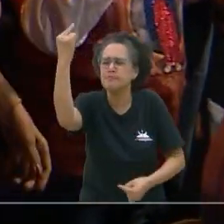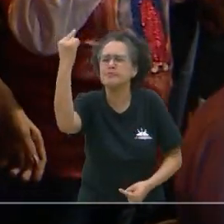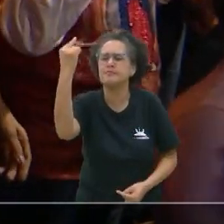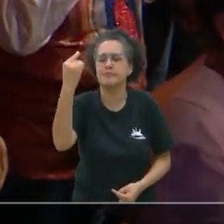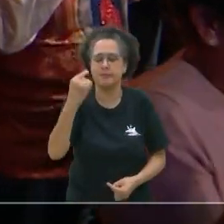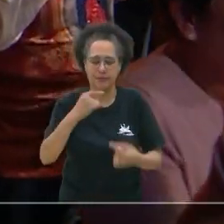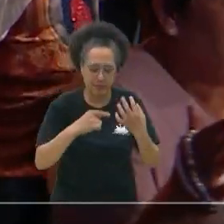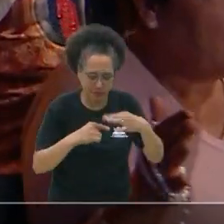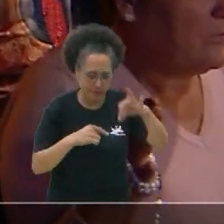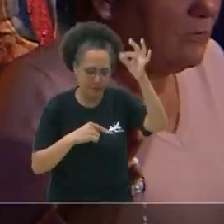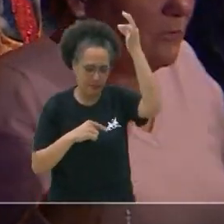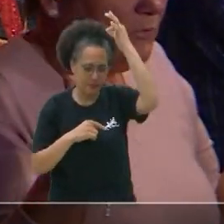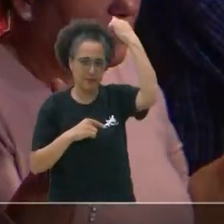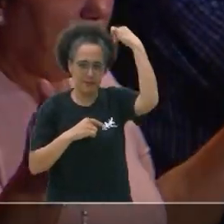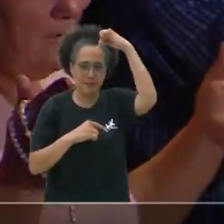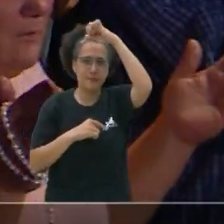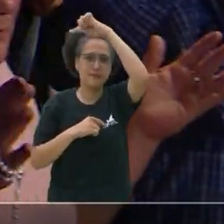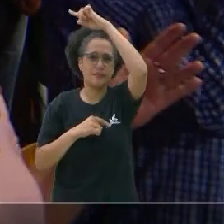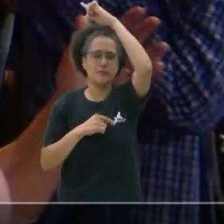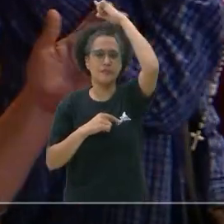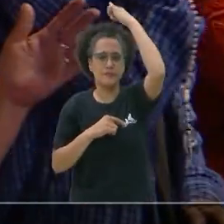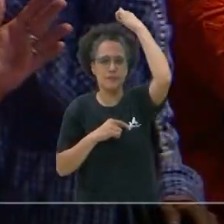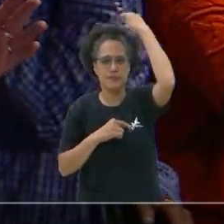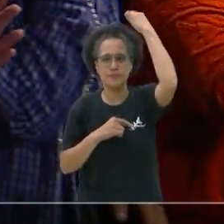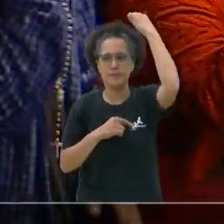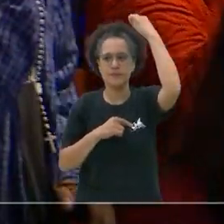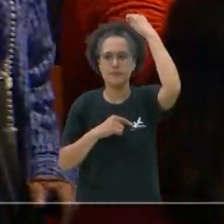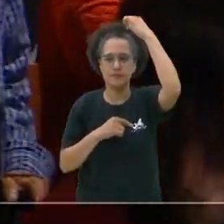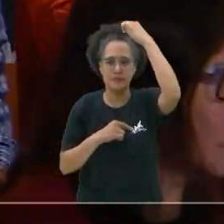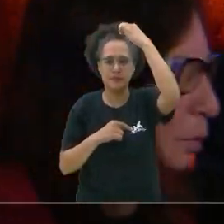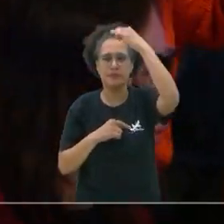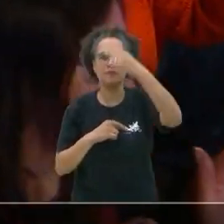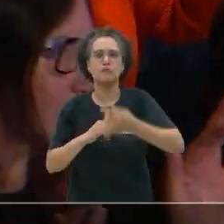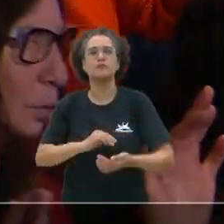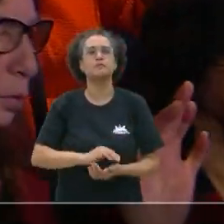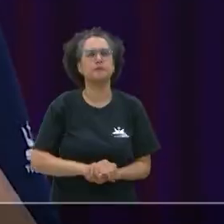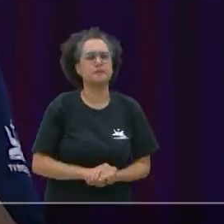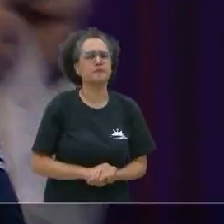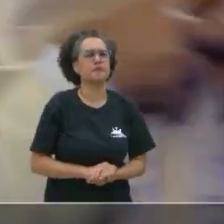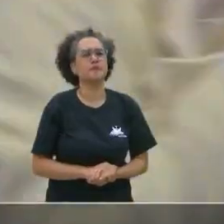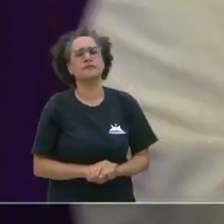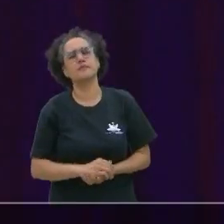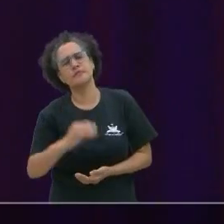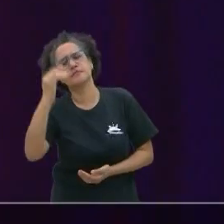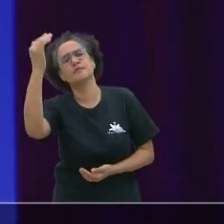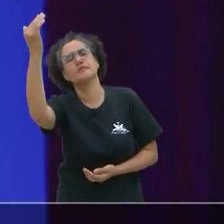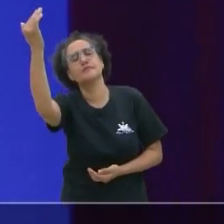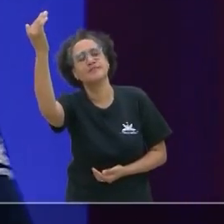Espírito Santo, só nas vozes, só vocês, ó vento.